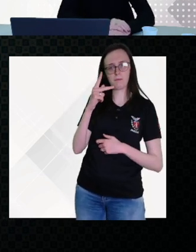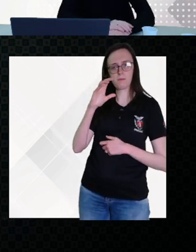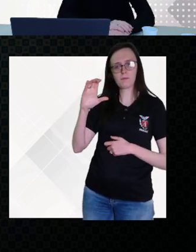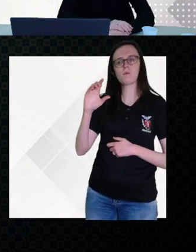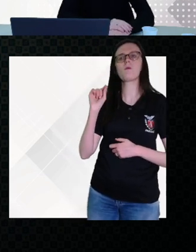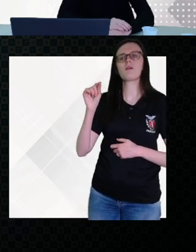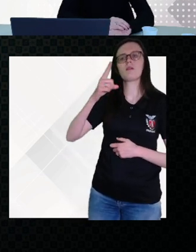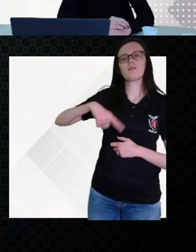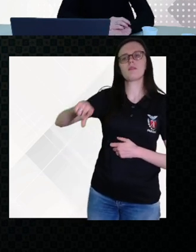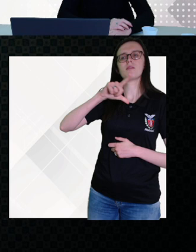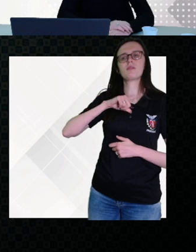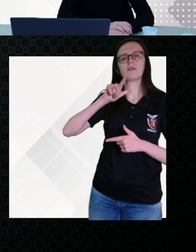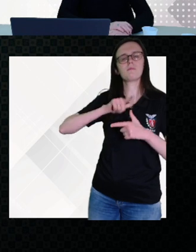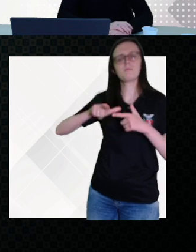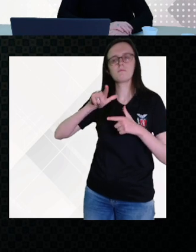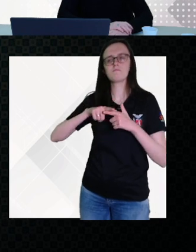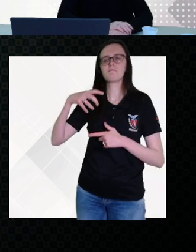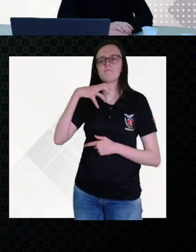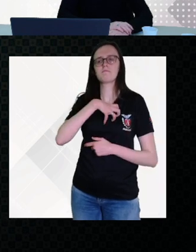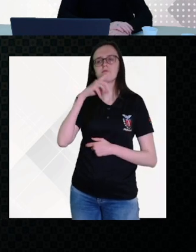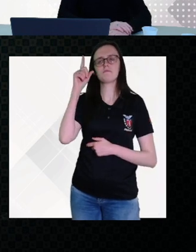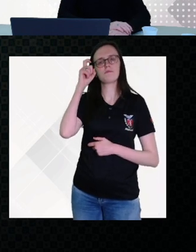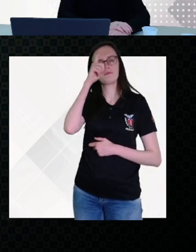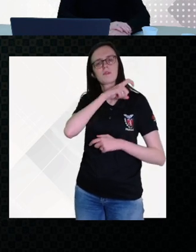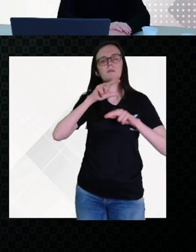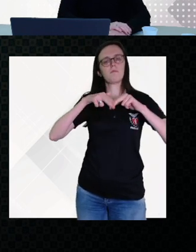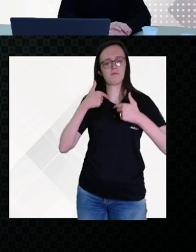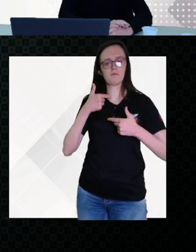eles têm problemas, dificuldades em funções